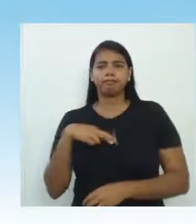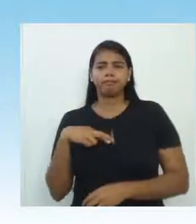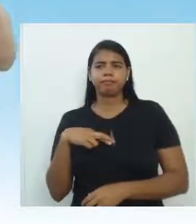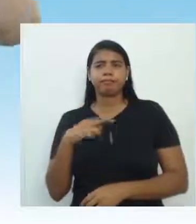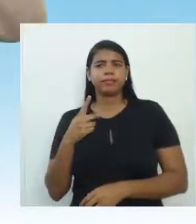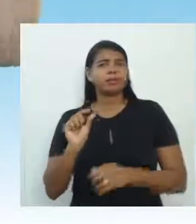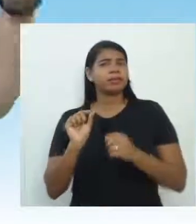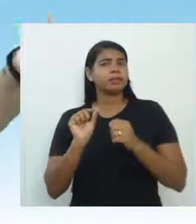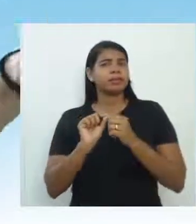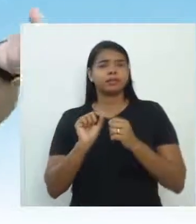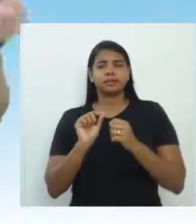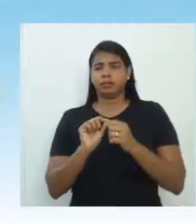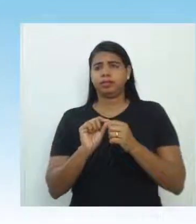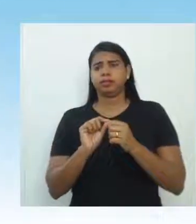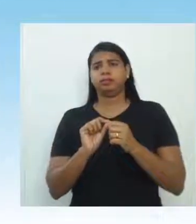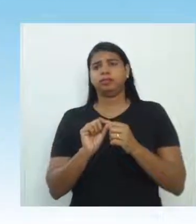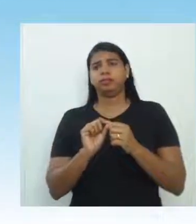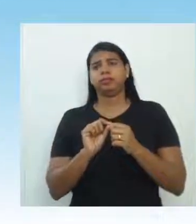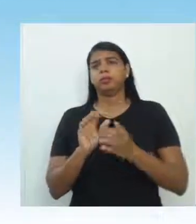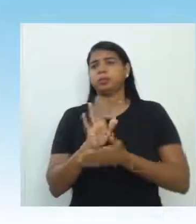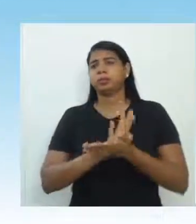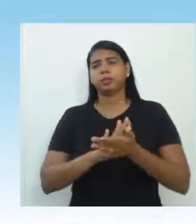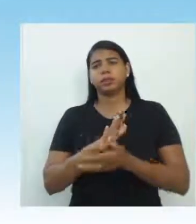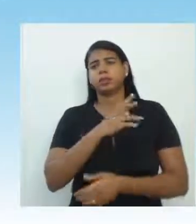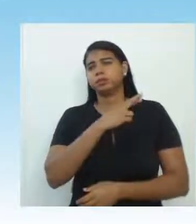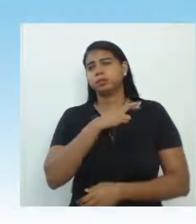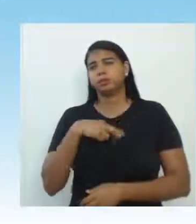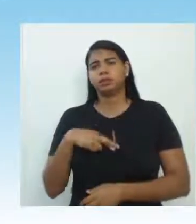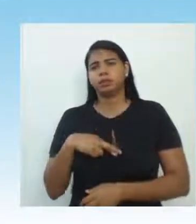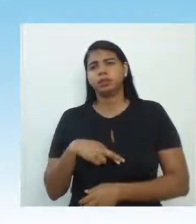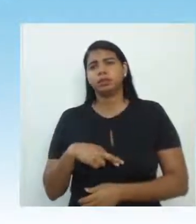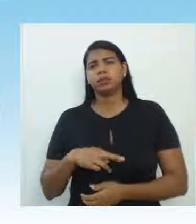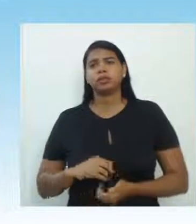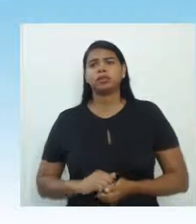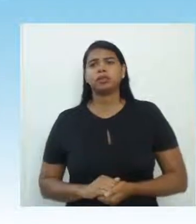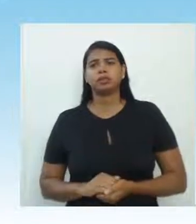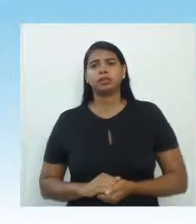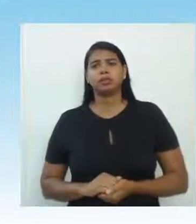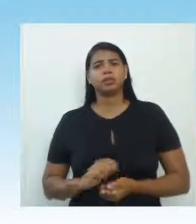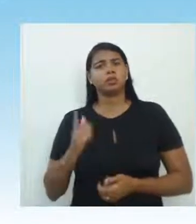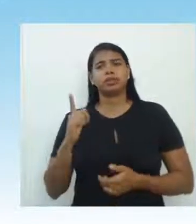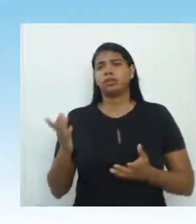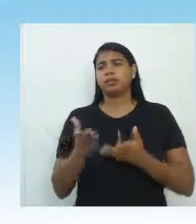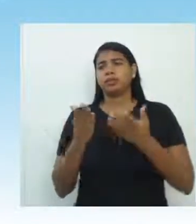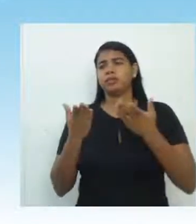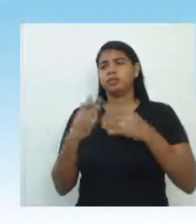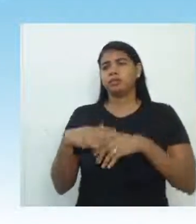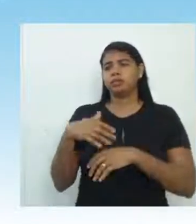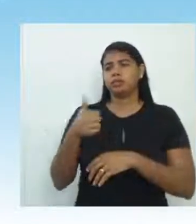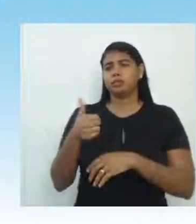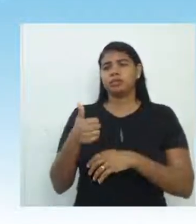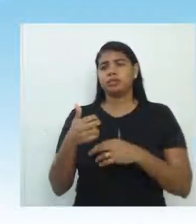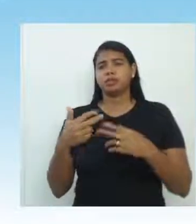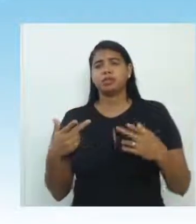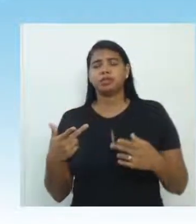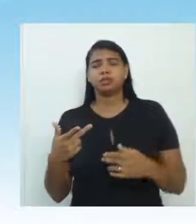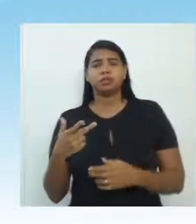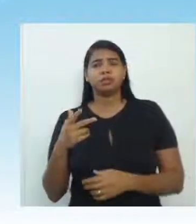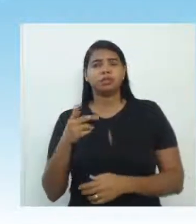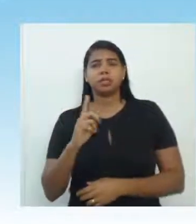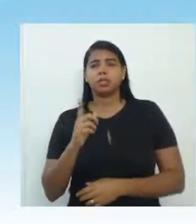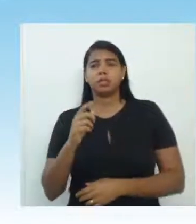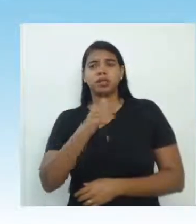fará proselitismo para nenhuma religião. Ou seja, o Estado não vai favorecer nenhuma religião. Nem A nem